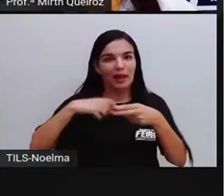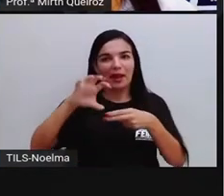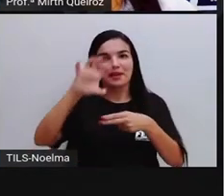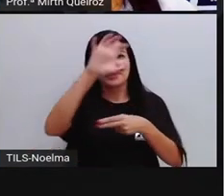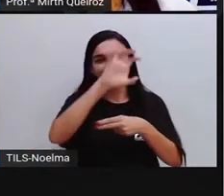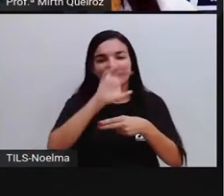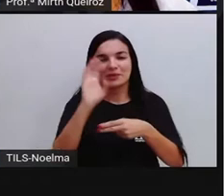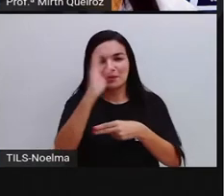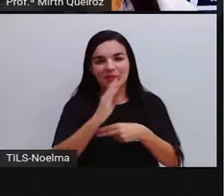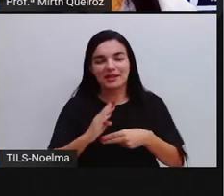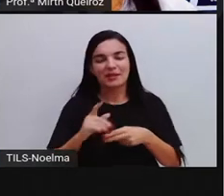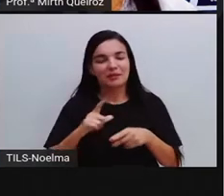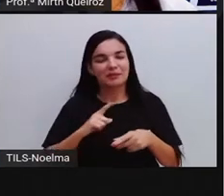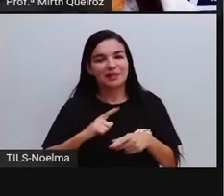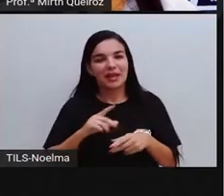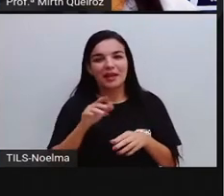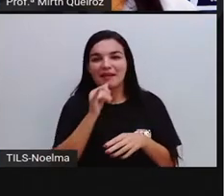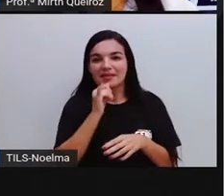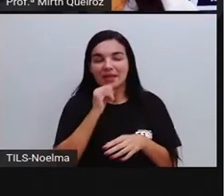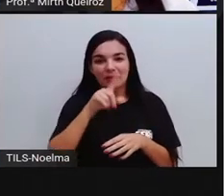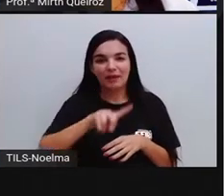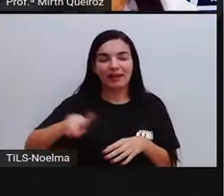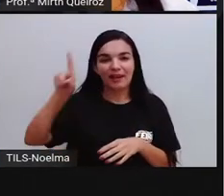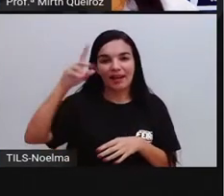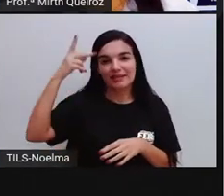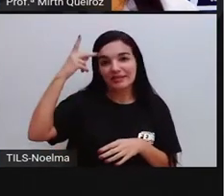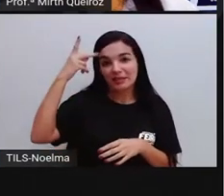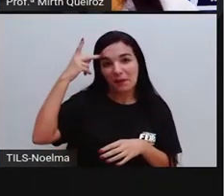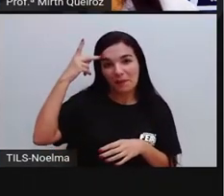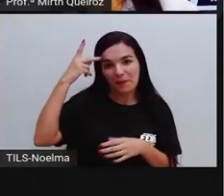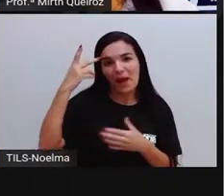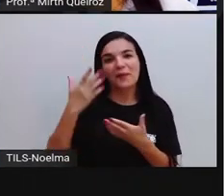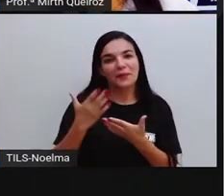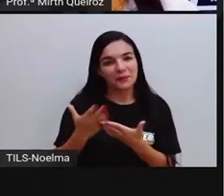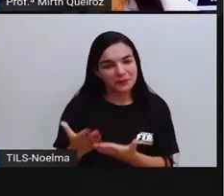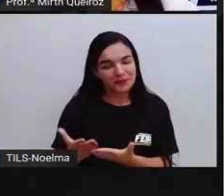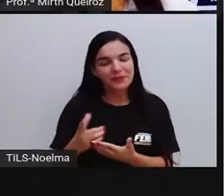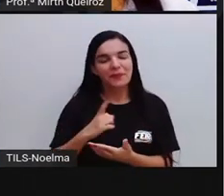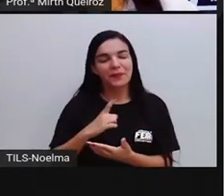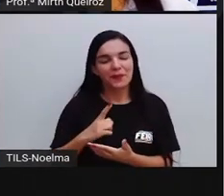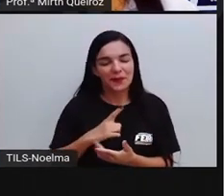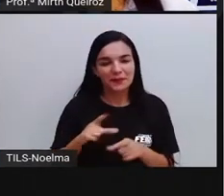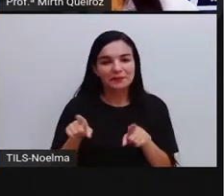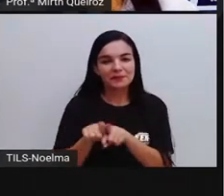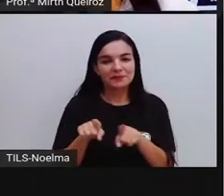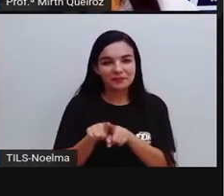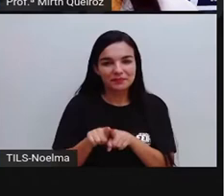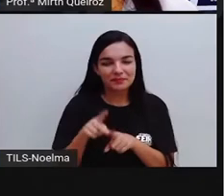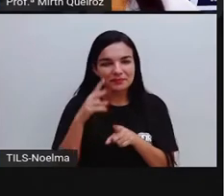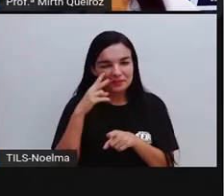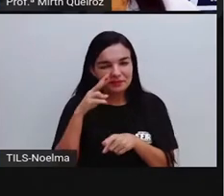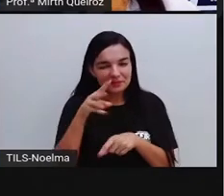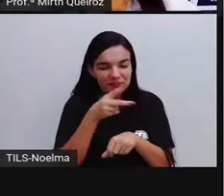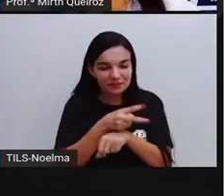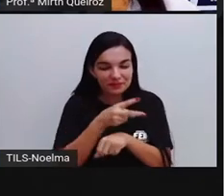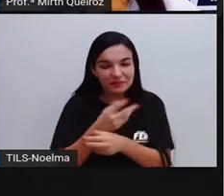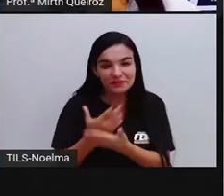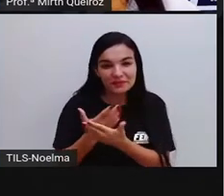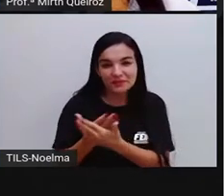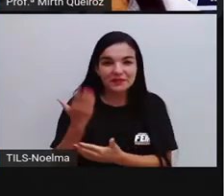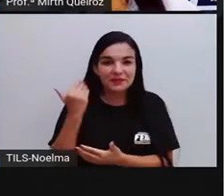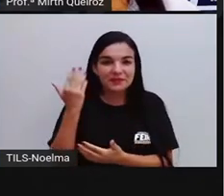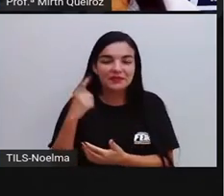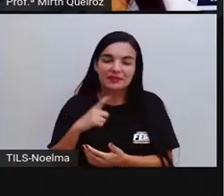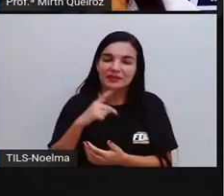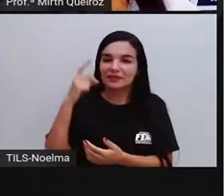Brasil, né? Como, por exemplo, na região Sudeste, a gente viu na aula, inclusive anterior, um vídeo falando sobre o cordel em São Paulo, que São